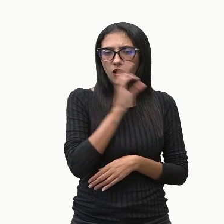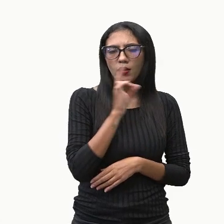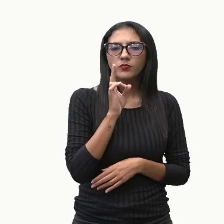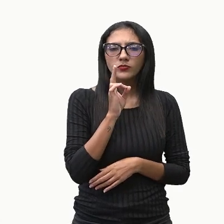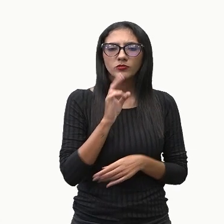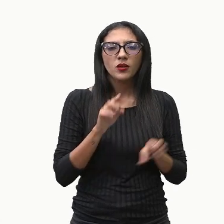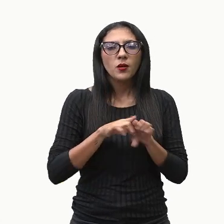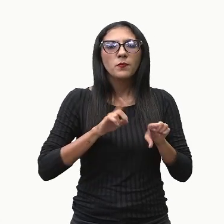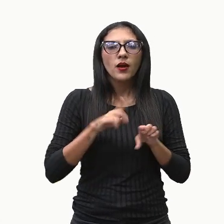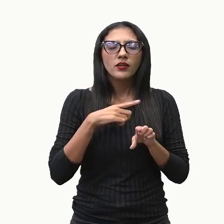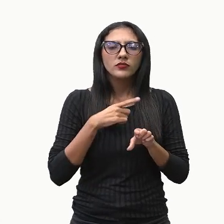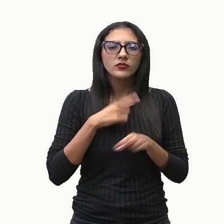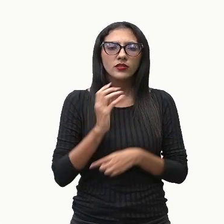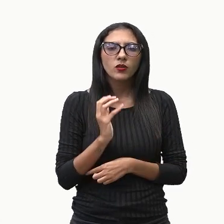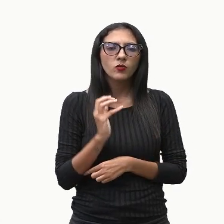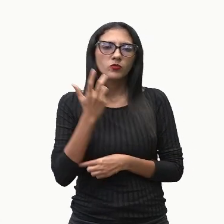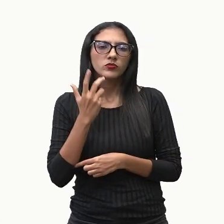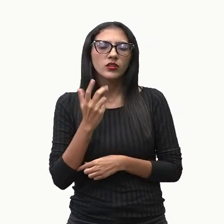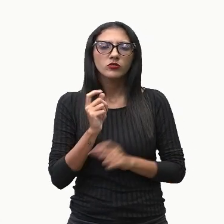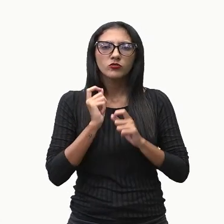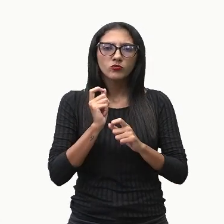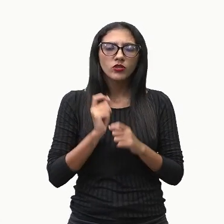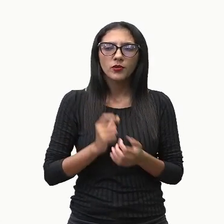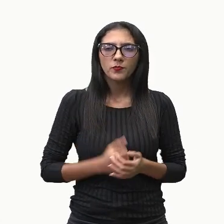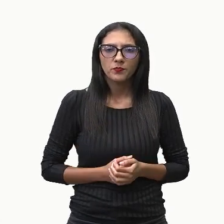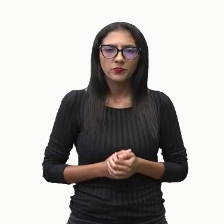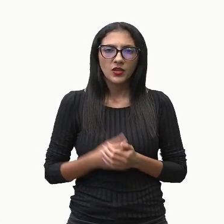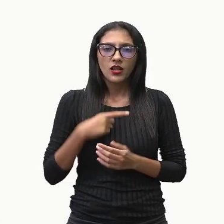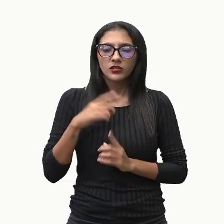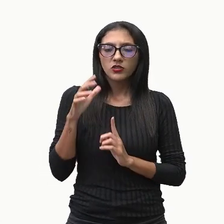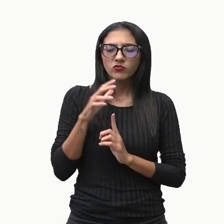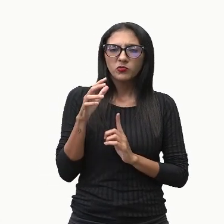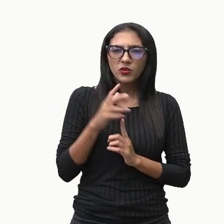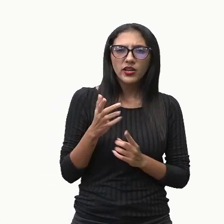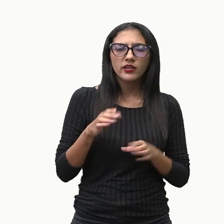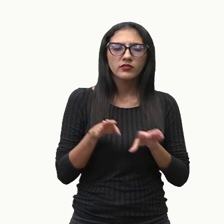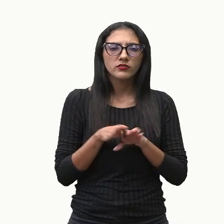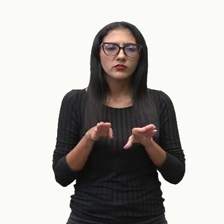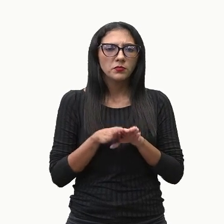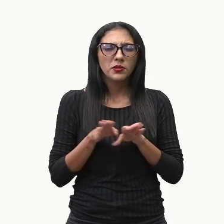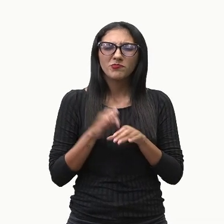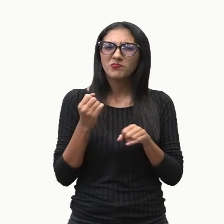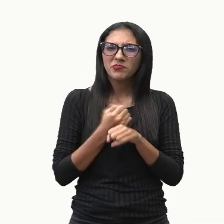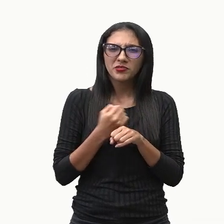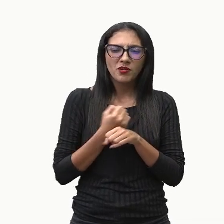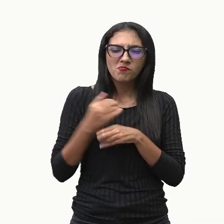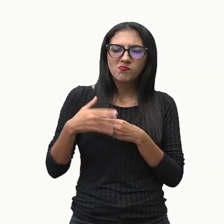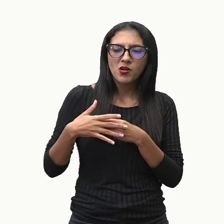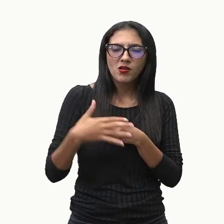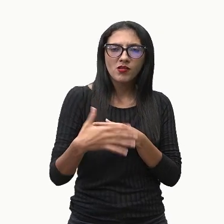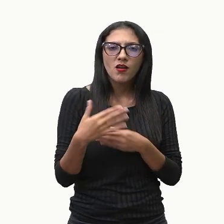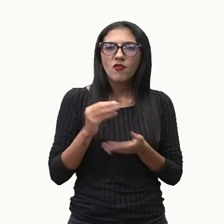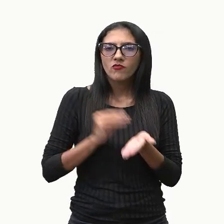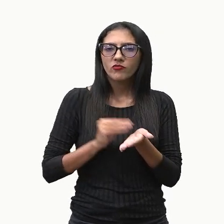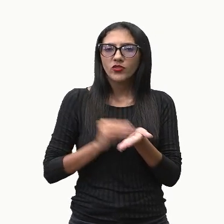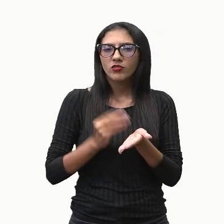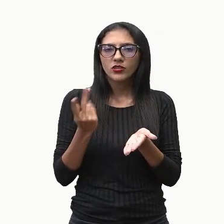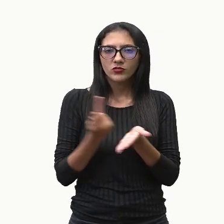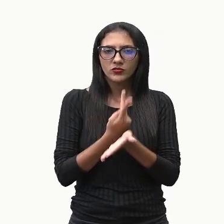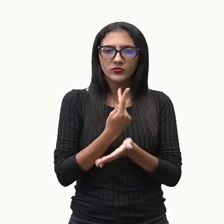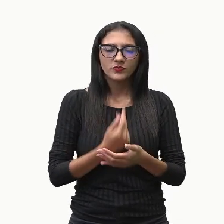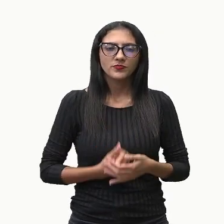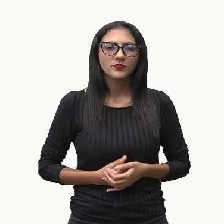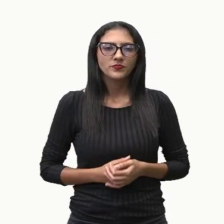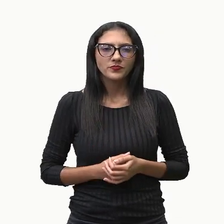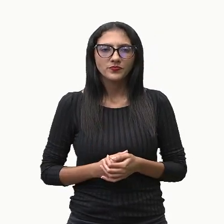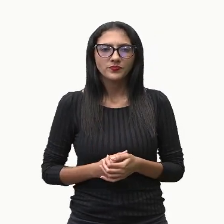devido aos conflitos ou às opressões que acabam se arrastando aí por muito tempo, né? Ainda mais,